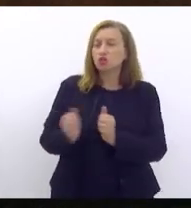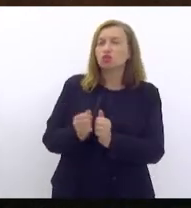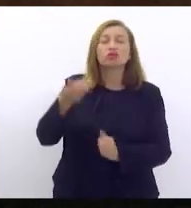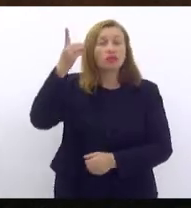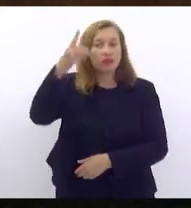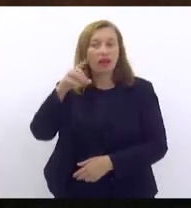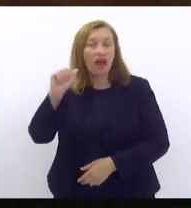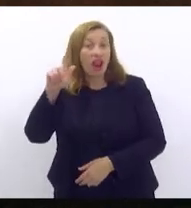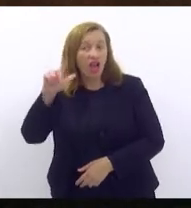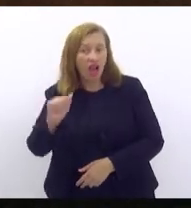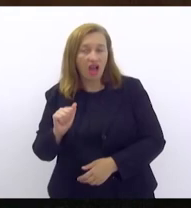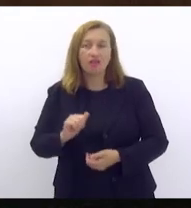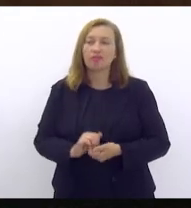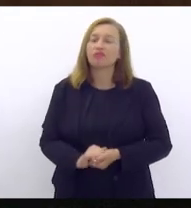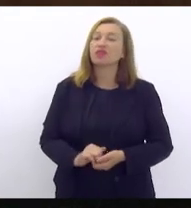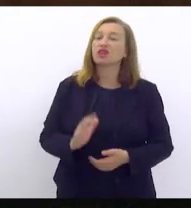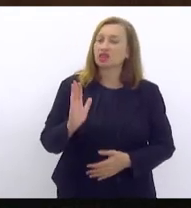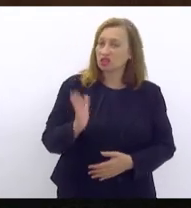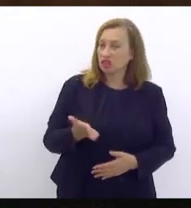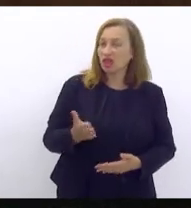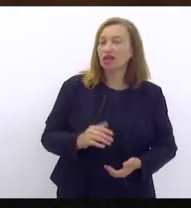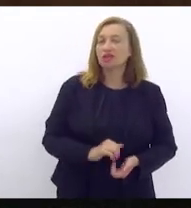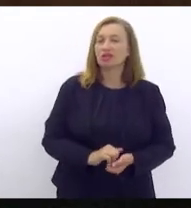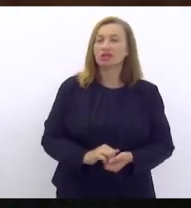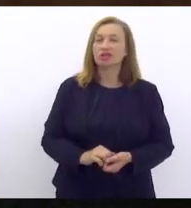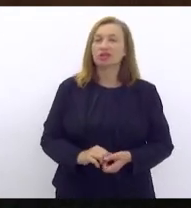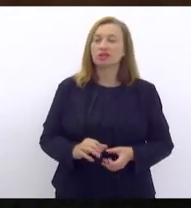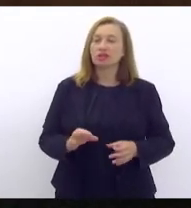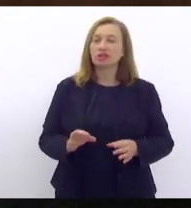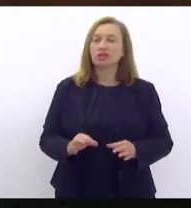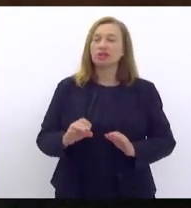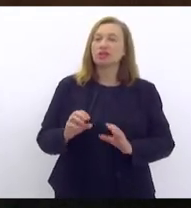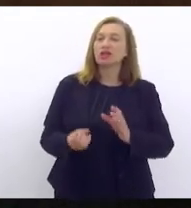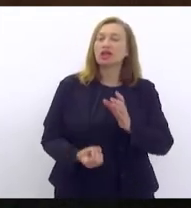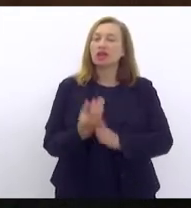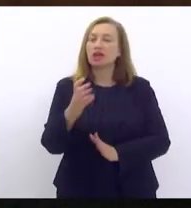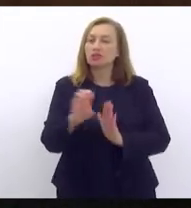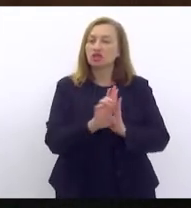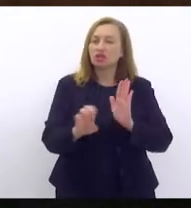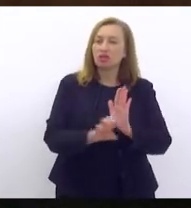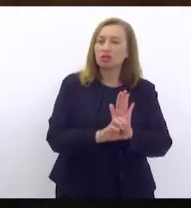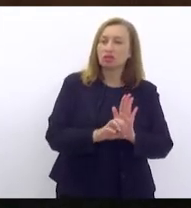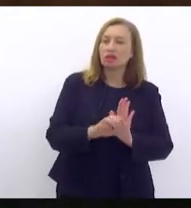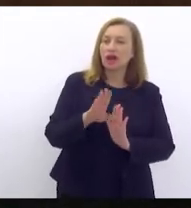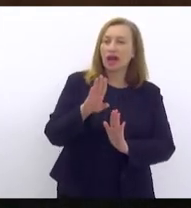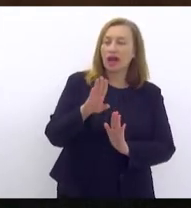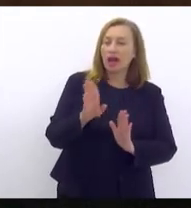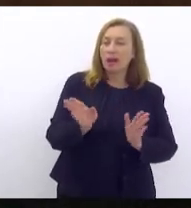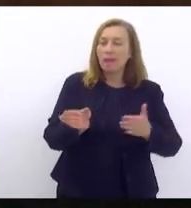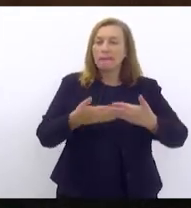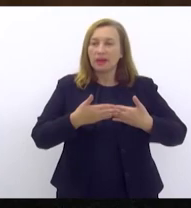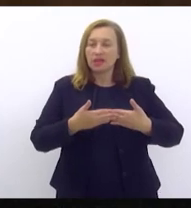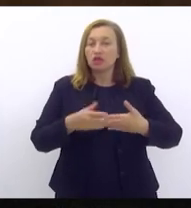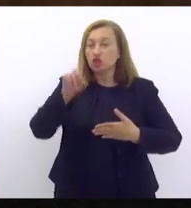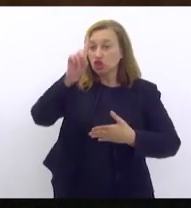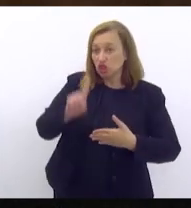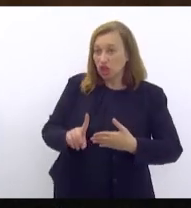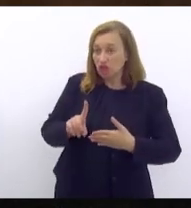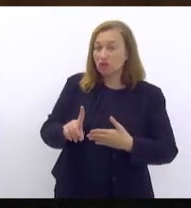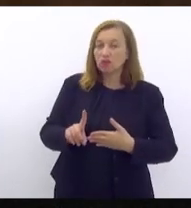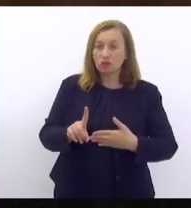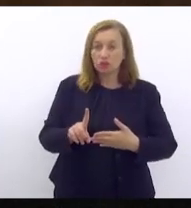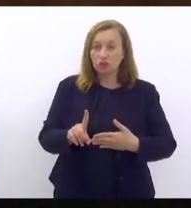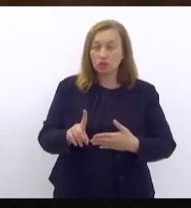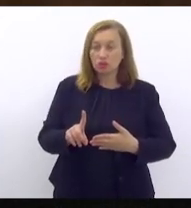está em confecção, presidente, o Estatuto das Blitz e a cartilha. Direitos e deveres do cidadão,